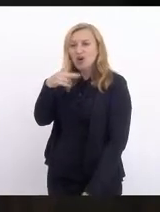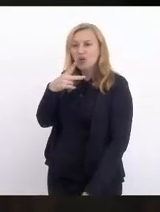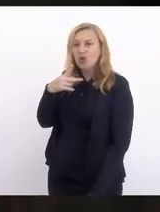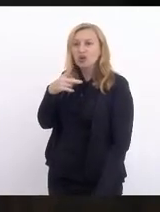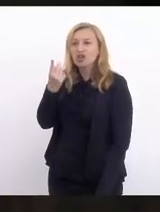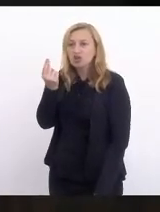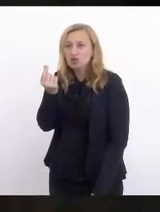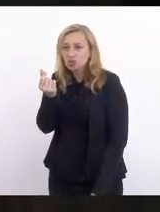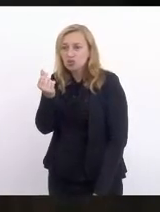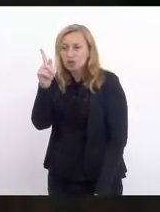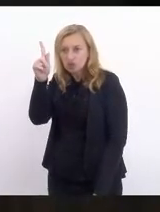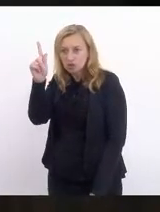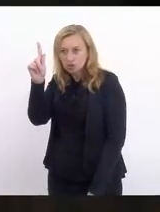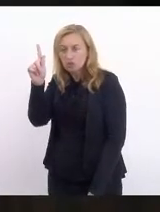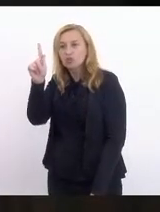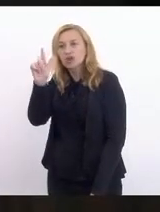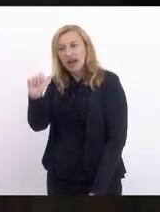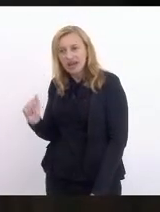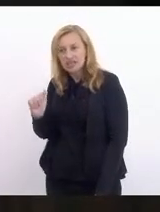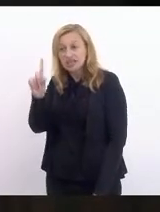reduzir para os lugares